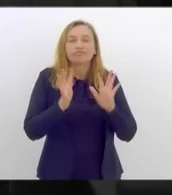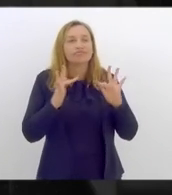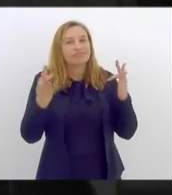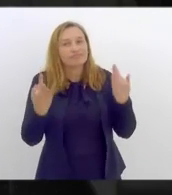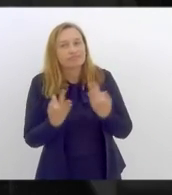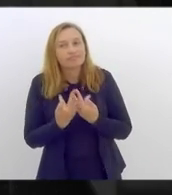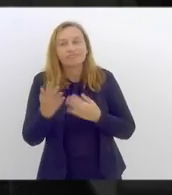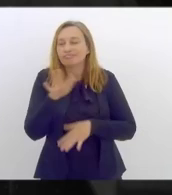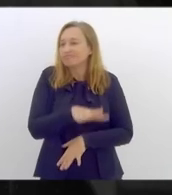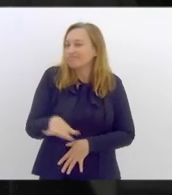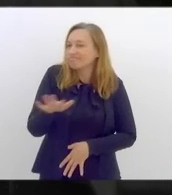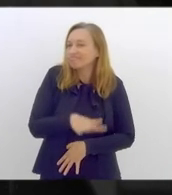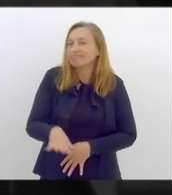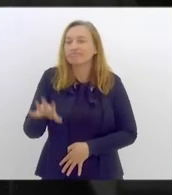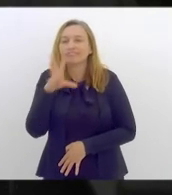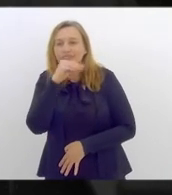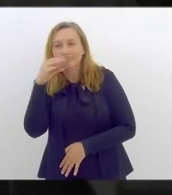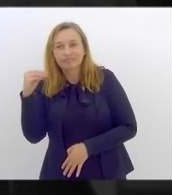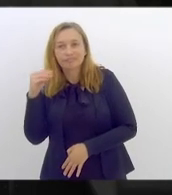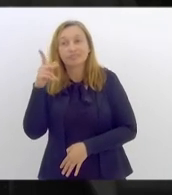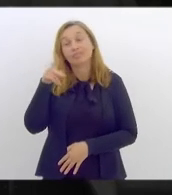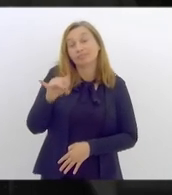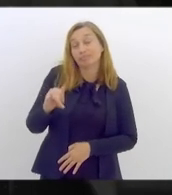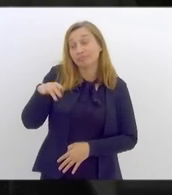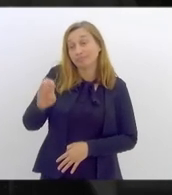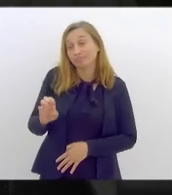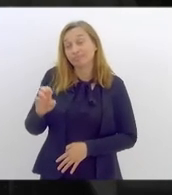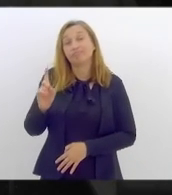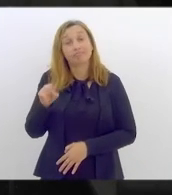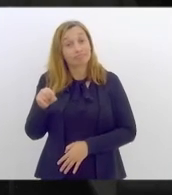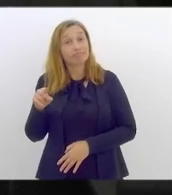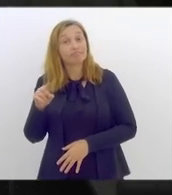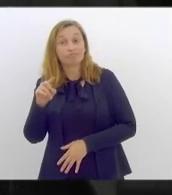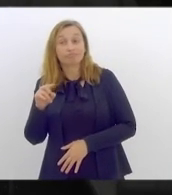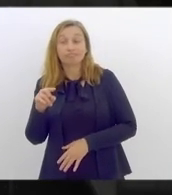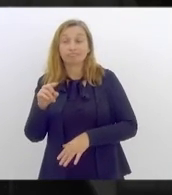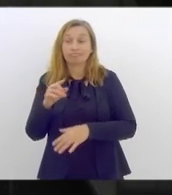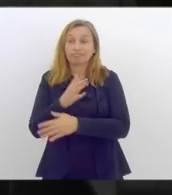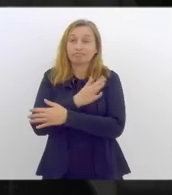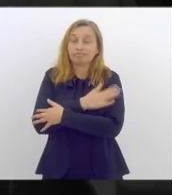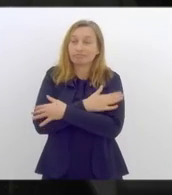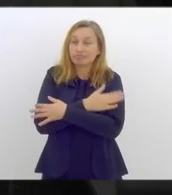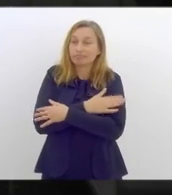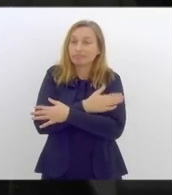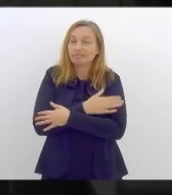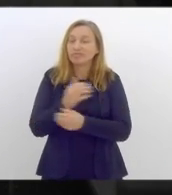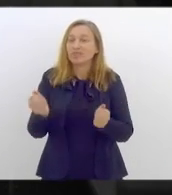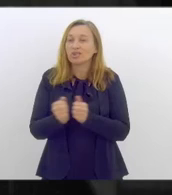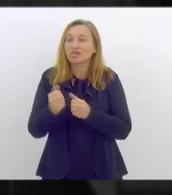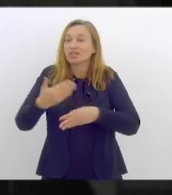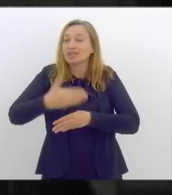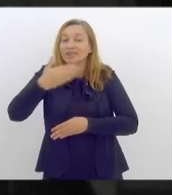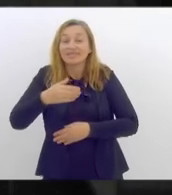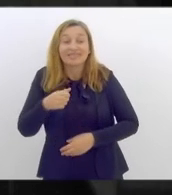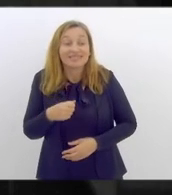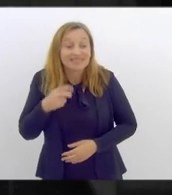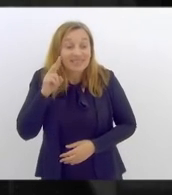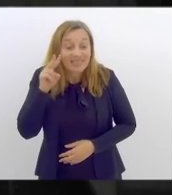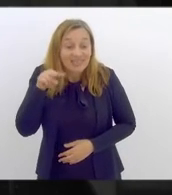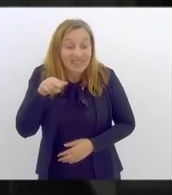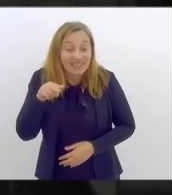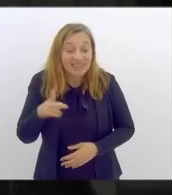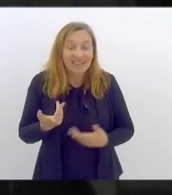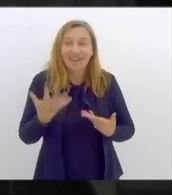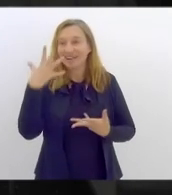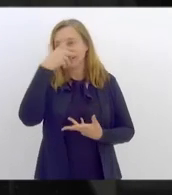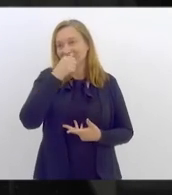crianças adolescentes pais mas era feriado as pessoas não é Sacadas de suas casas dos muros nas Lajes enfim foi